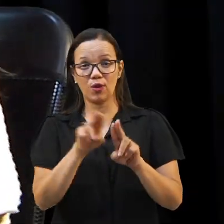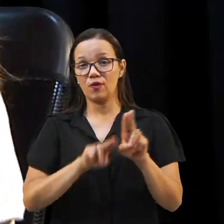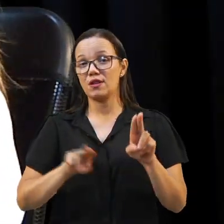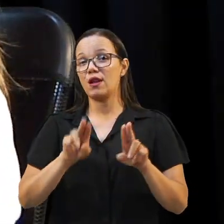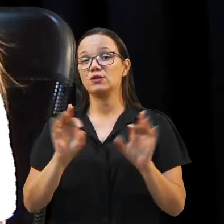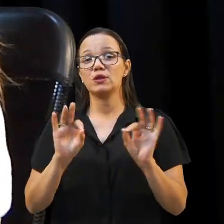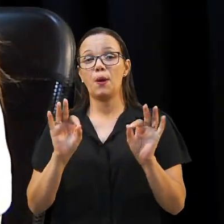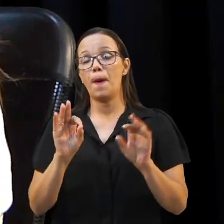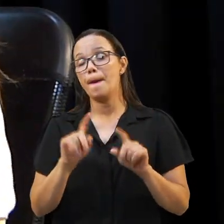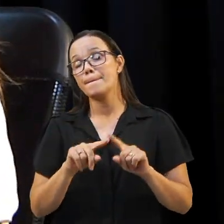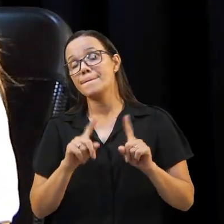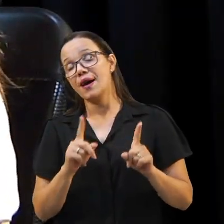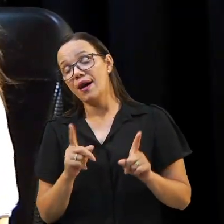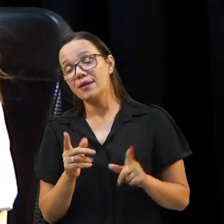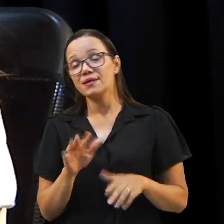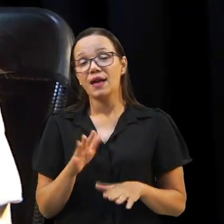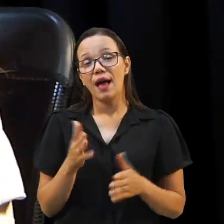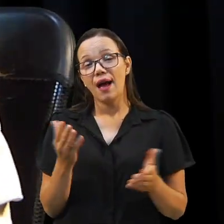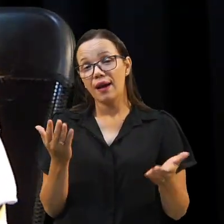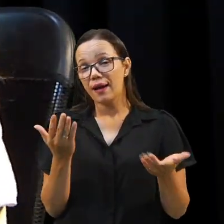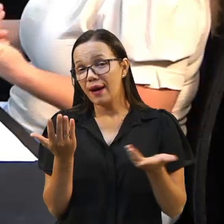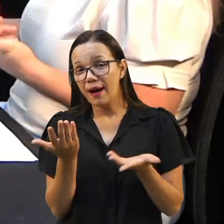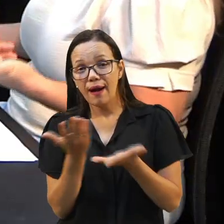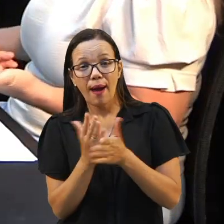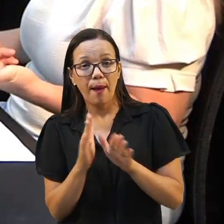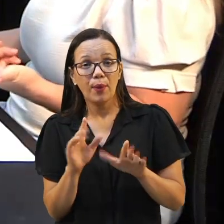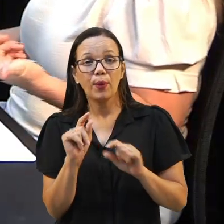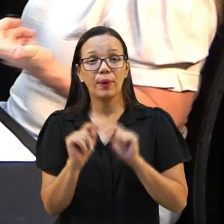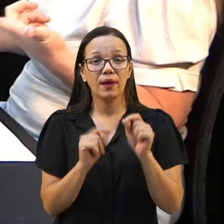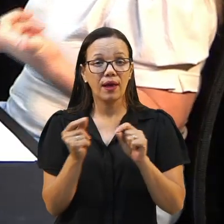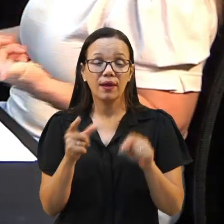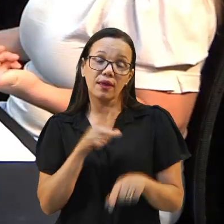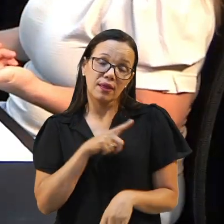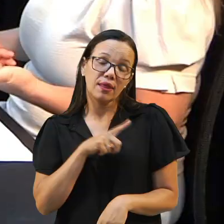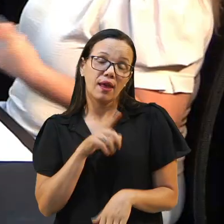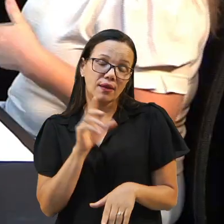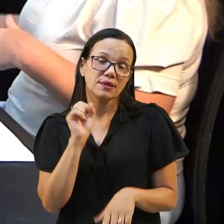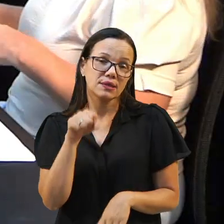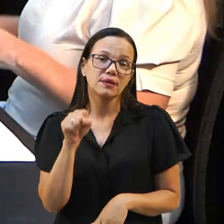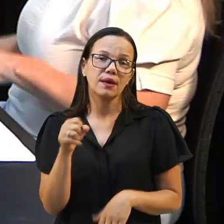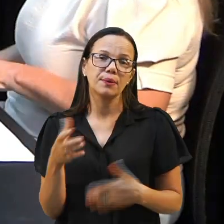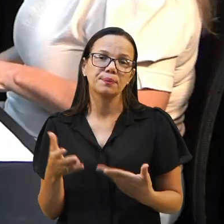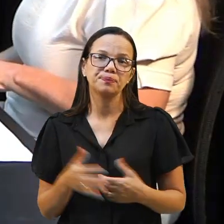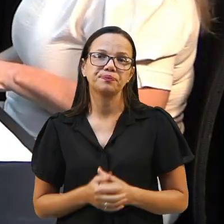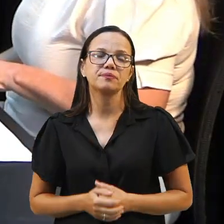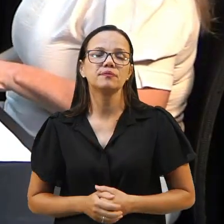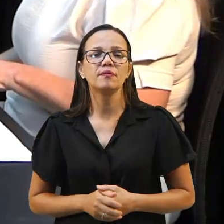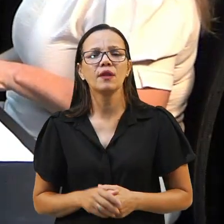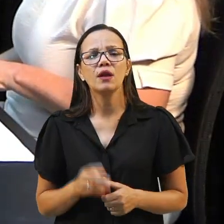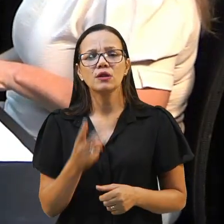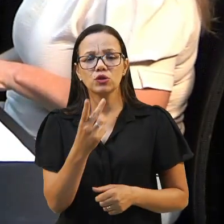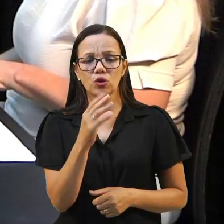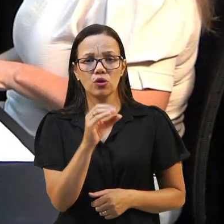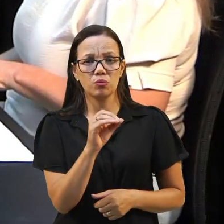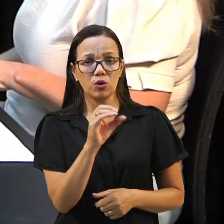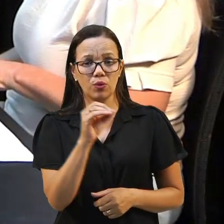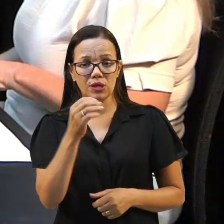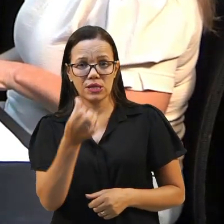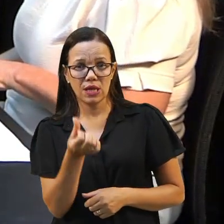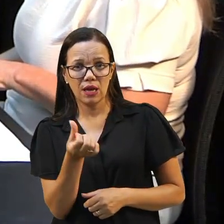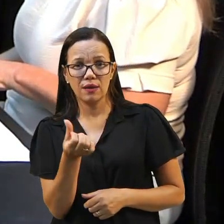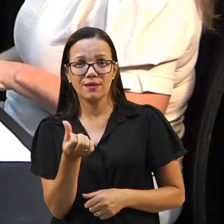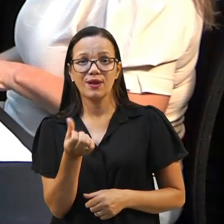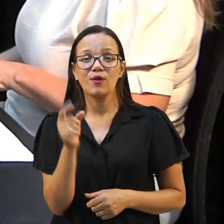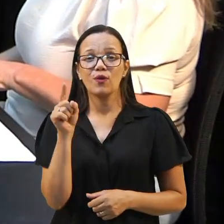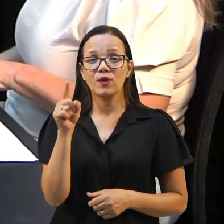mas indiretamente está, né, professor? Porque o senhor faz parte, desde 2006, do grupo Luta pela Vida,